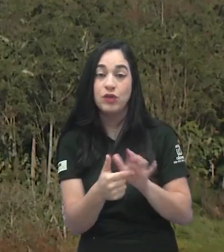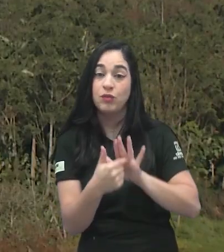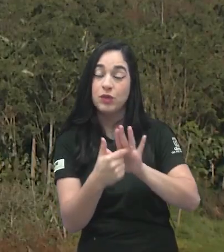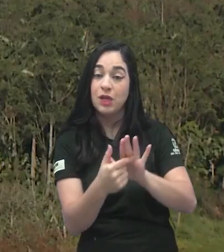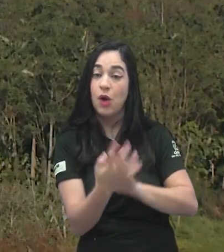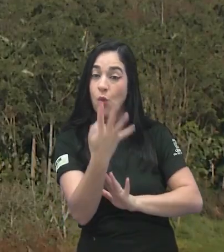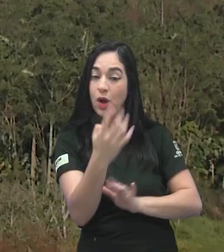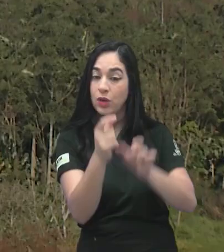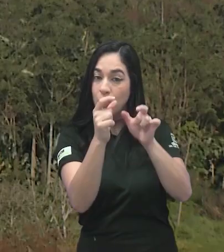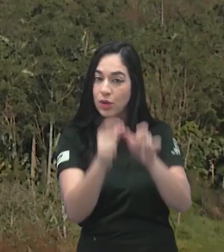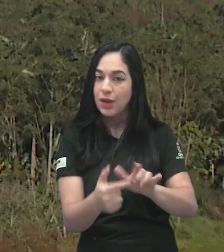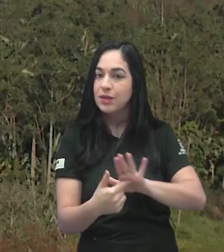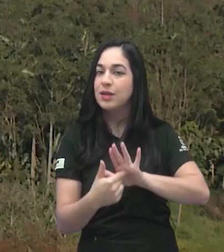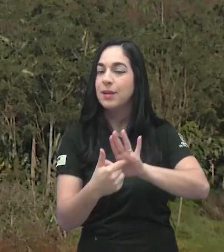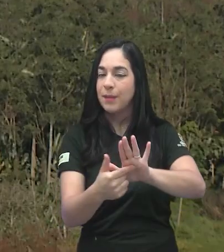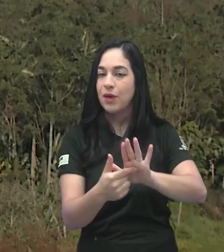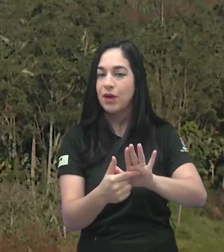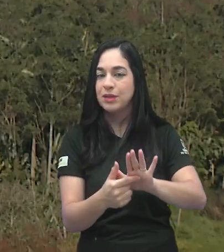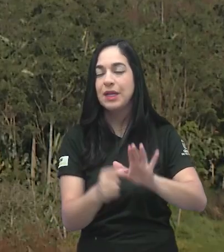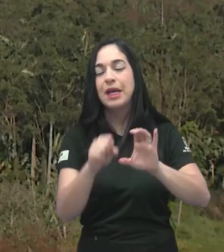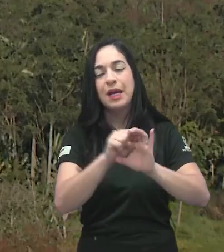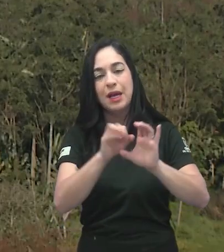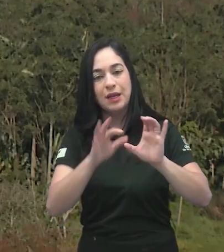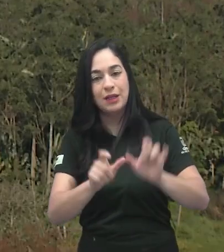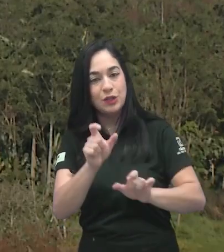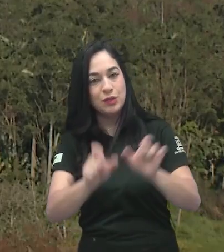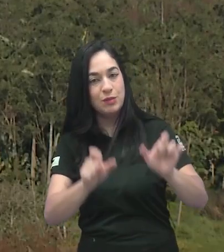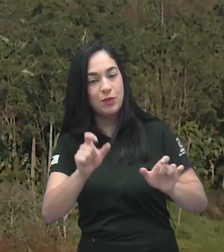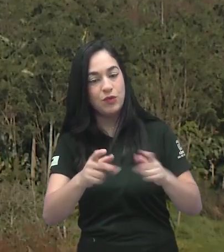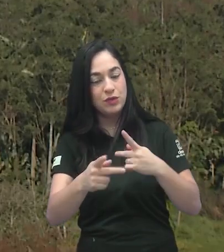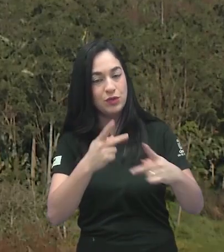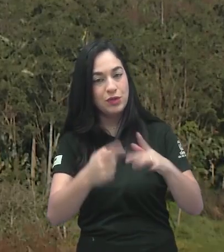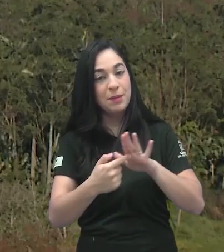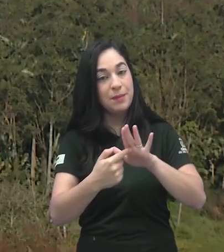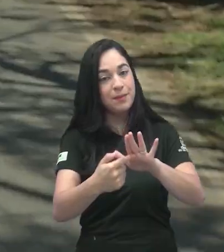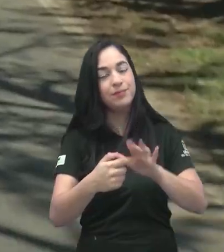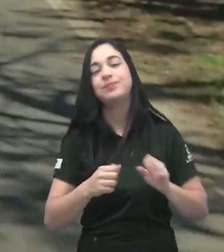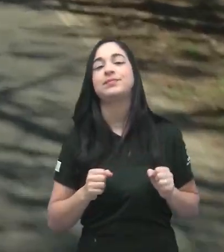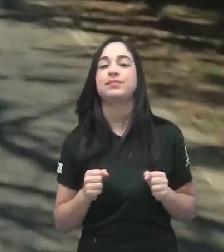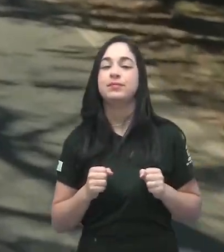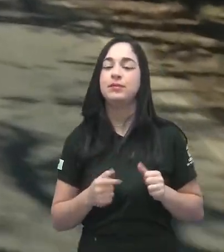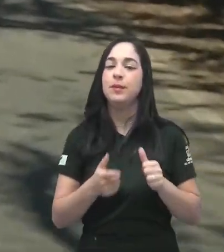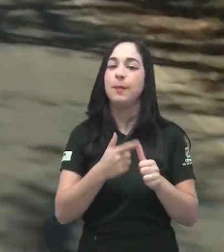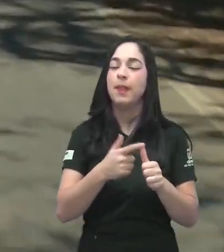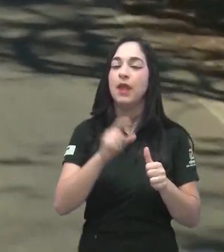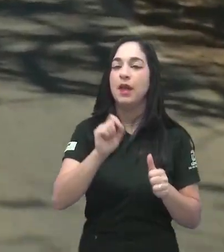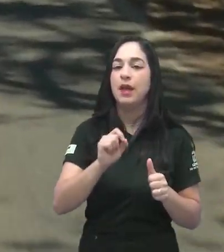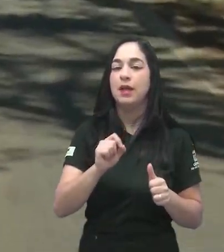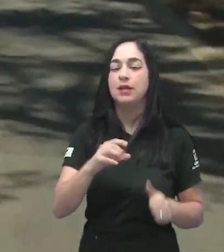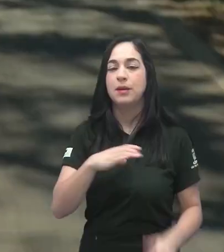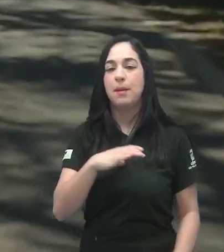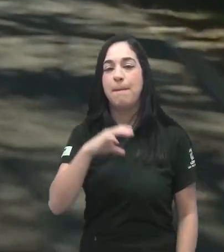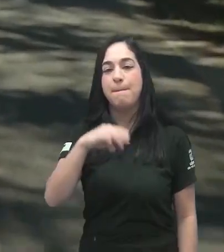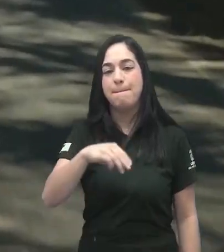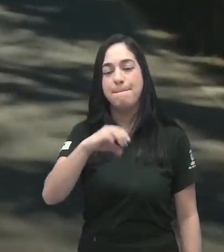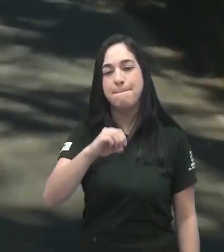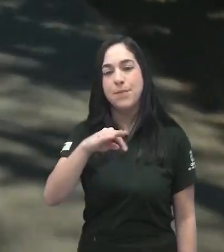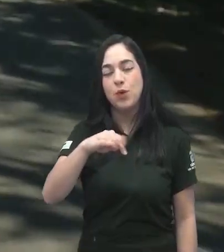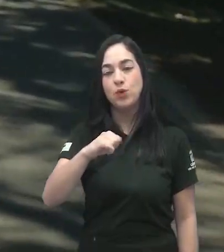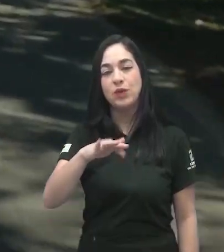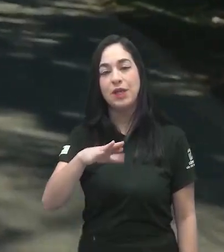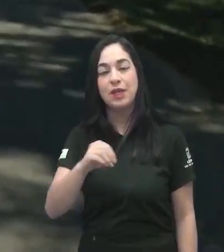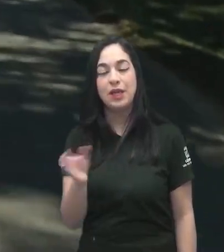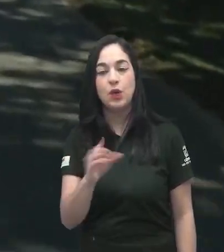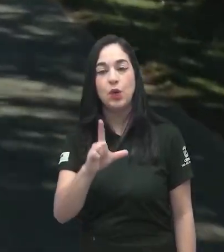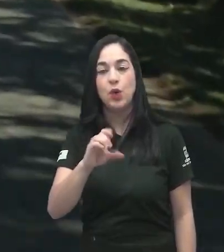marcam essas divisas e revelam características do povo joseense. Nossa primeira parada é Monteiro